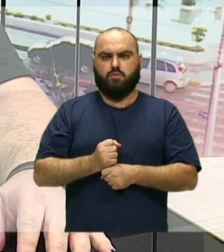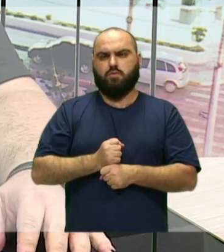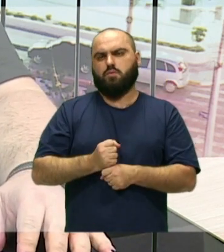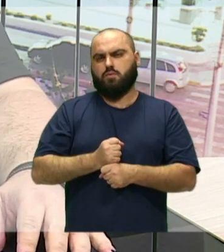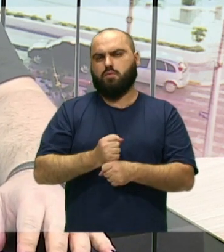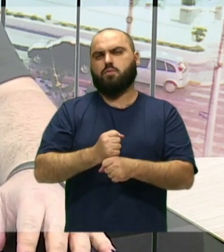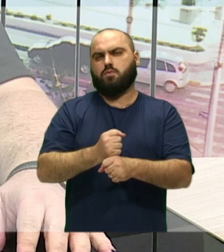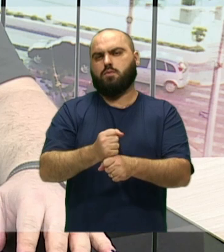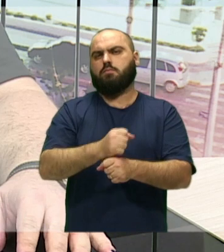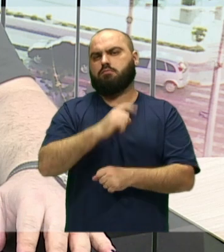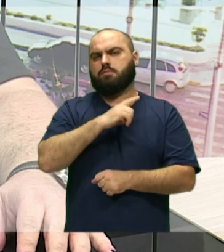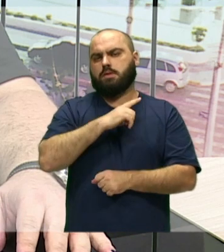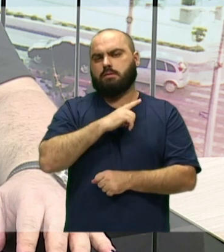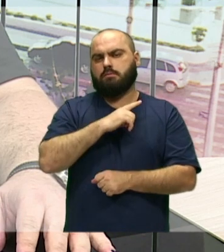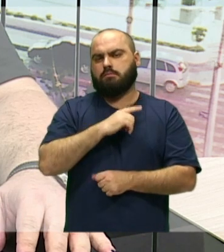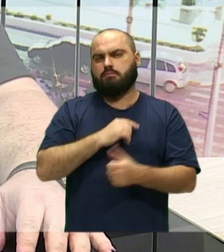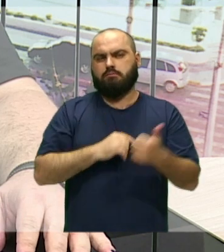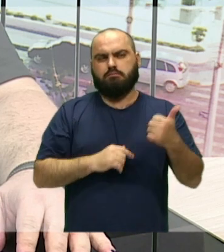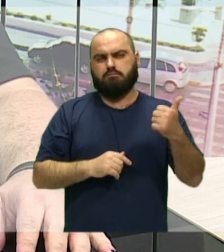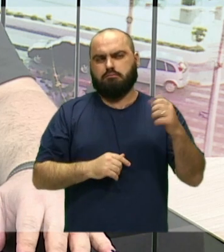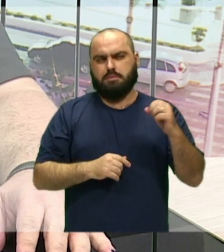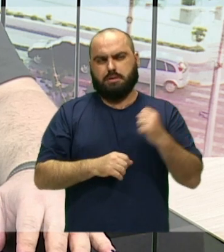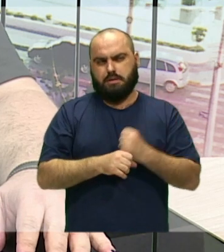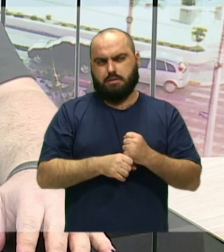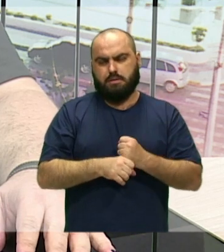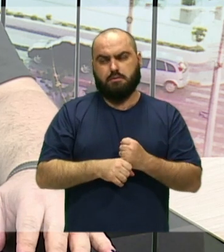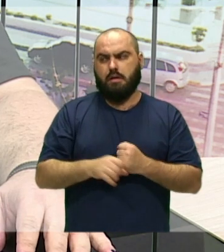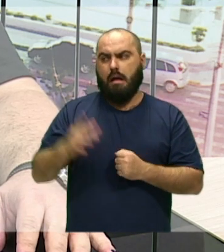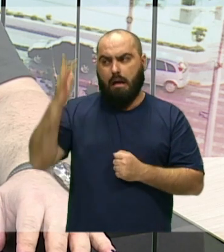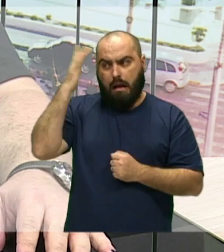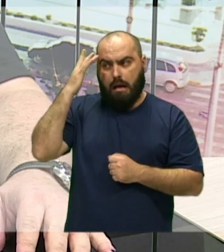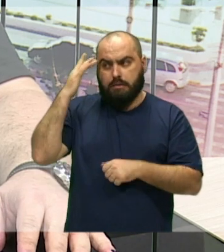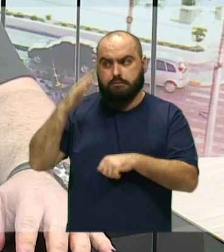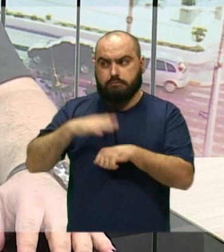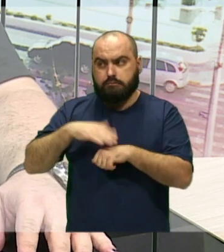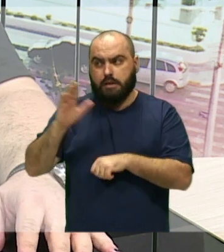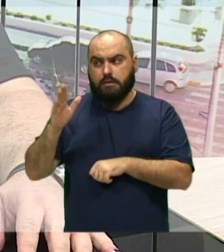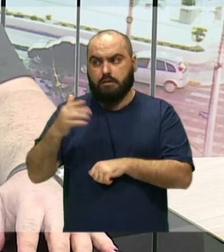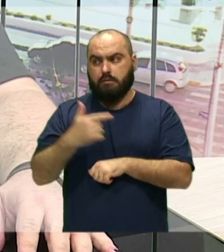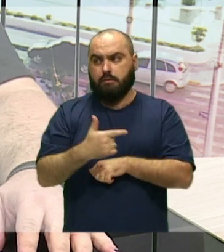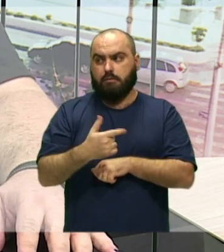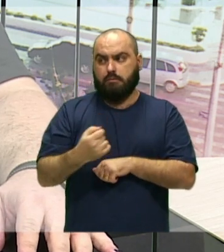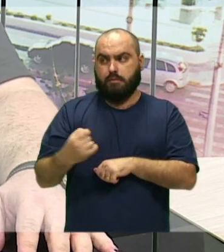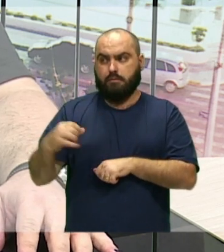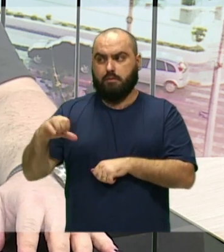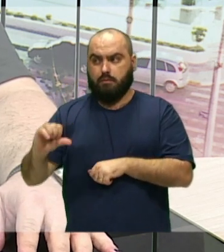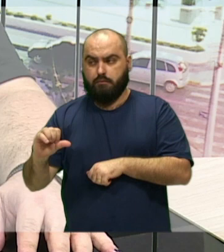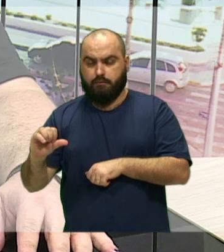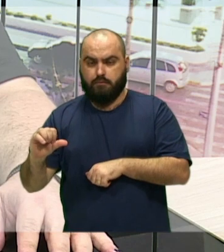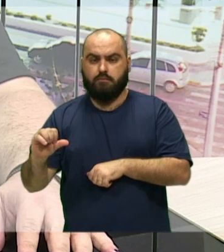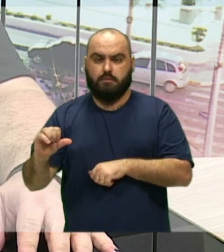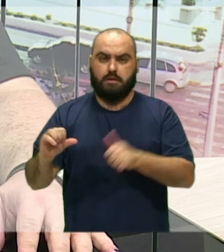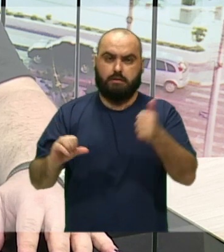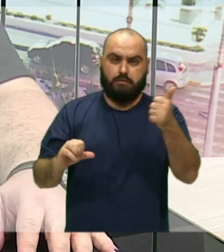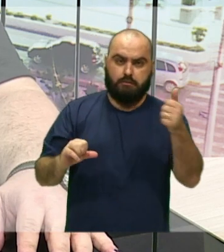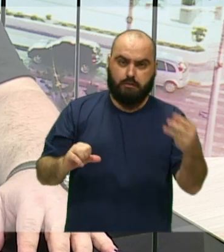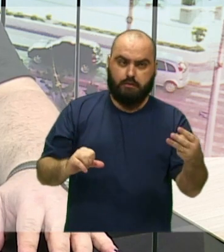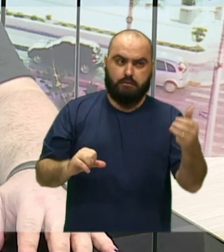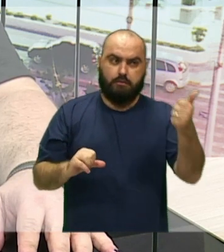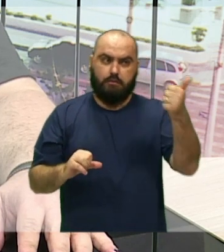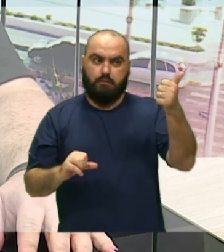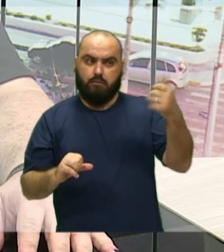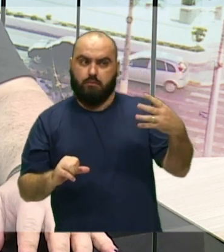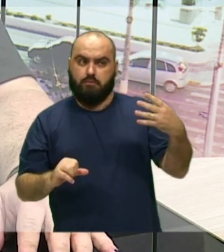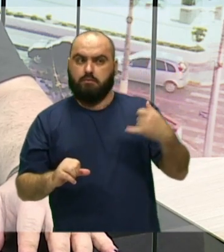eh foi 10 anos acho que ideia de não já tem mais foi de 2009 implantou 2010 já os 13 14 anos